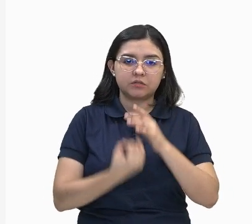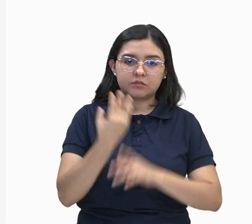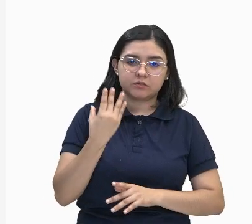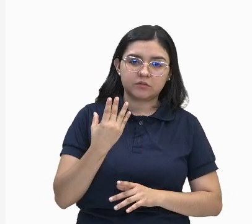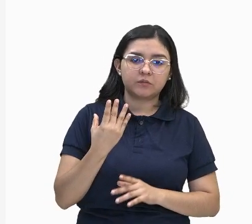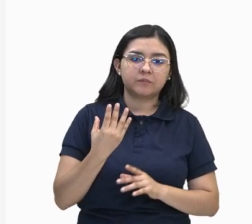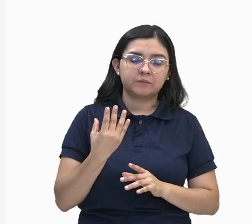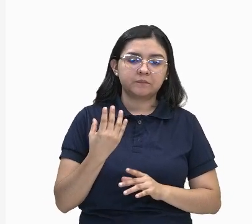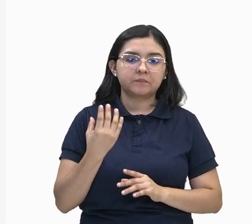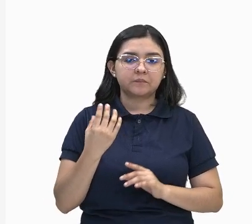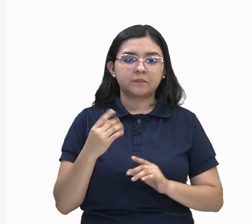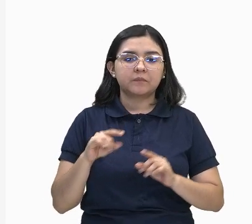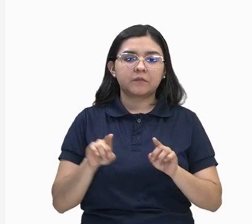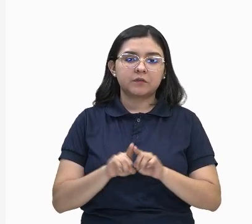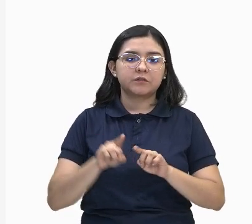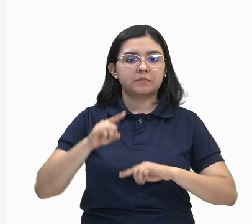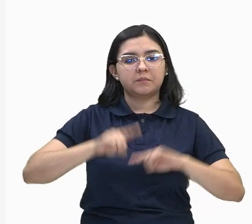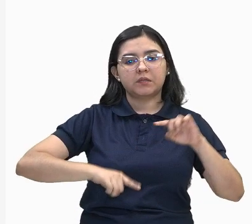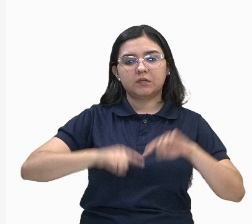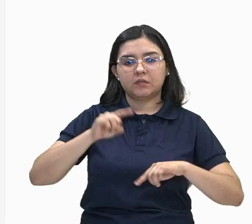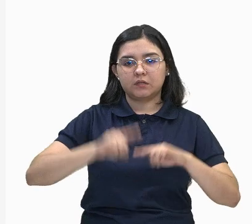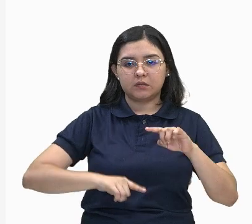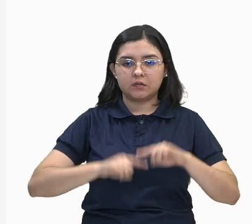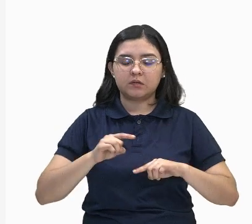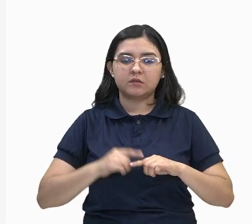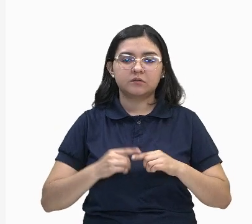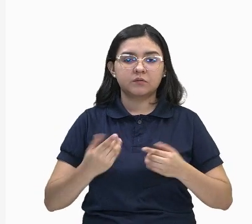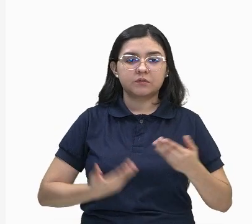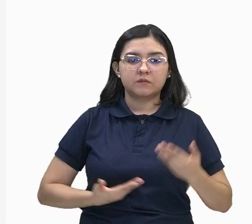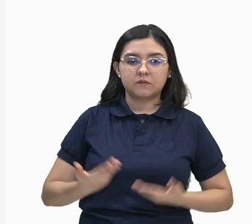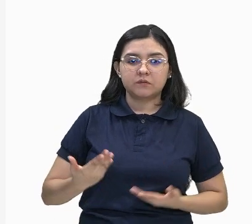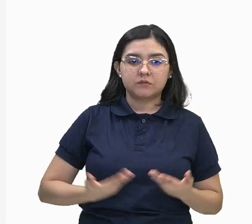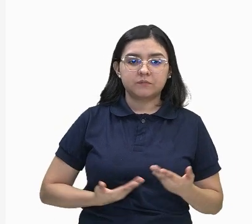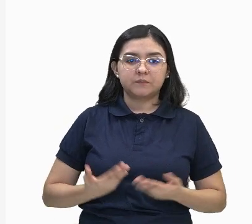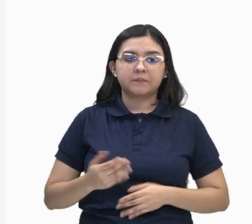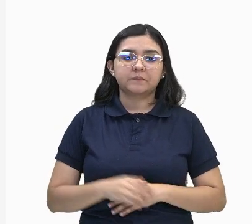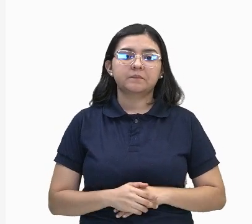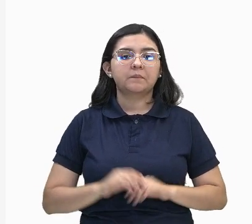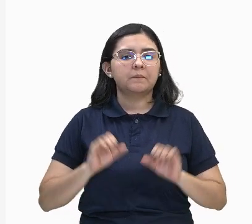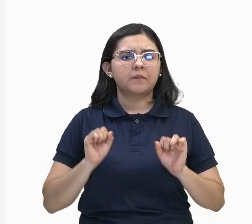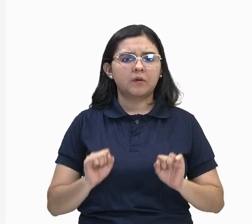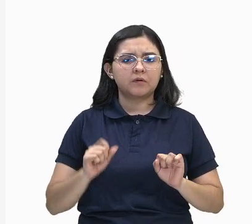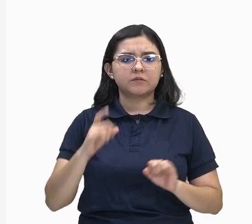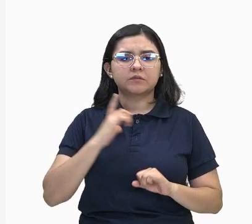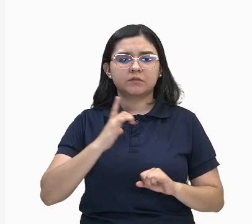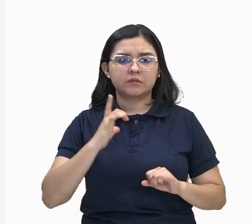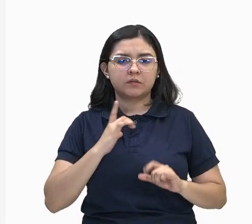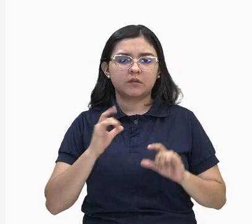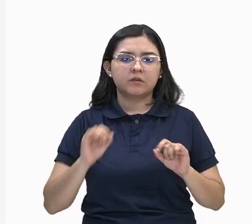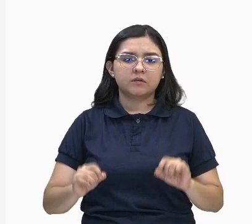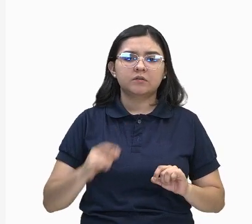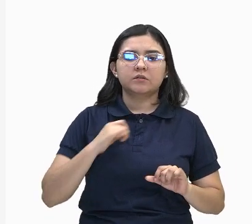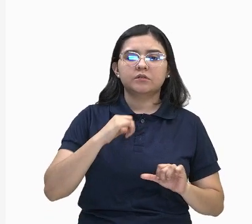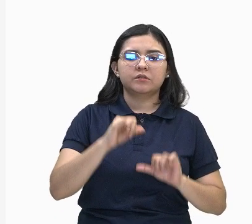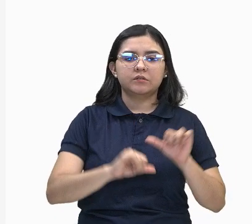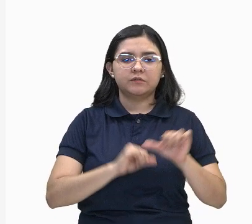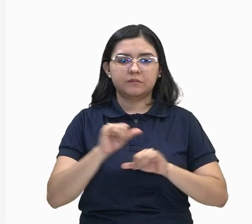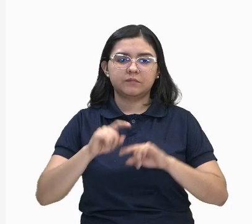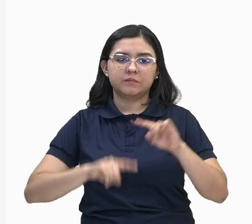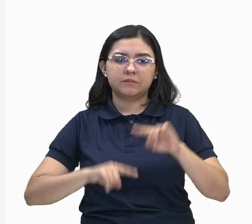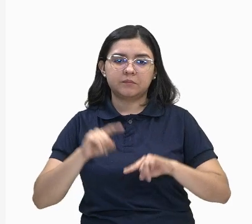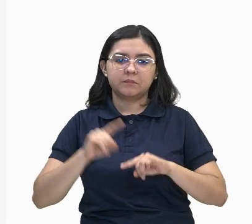ou fabricação de bens ou serviços. Pode envolver desde a transformação